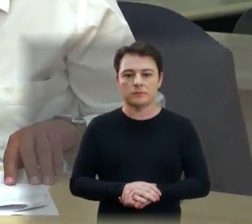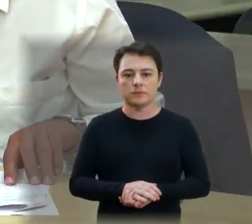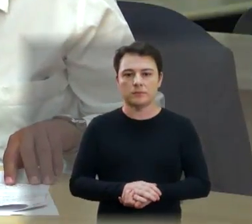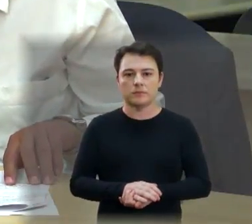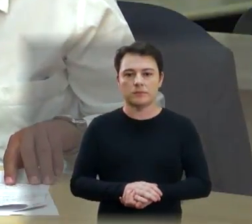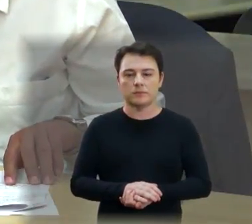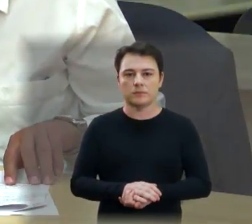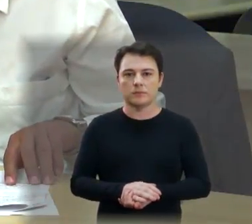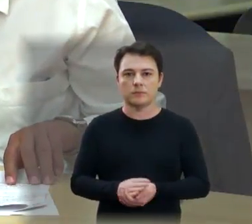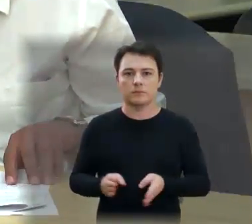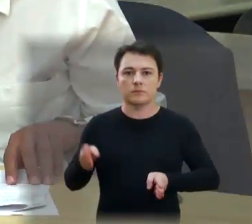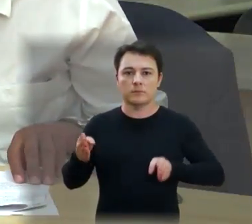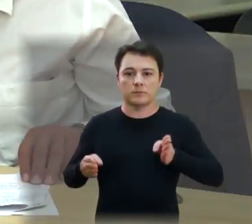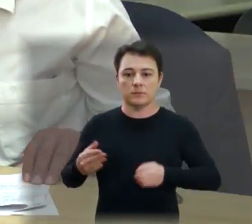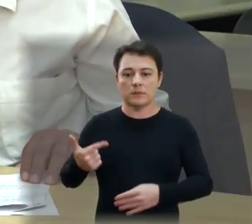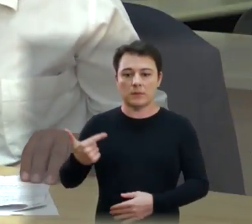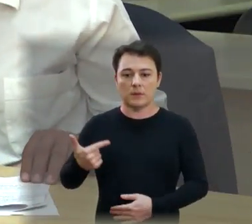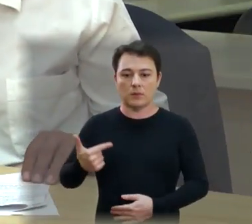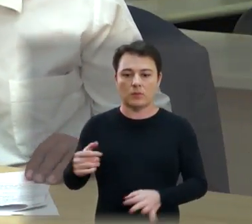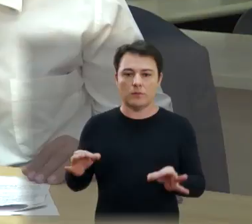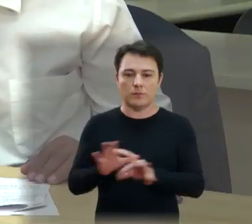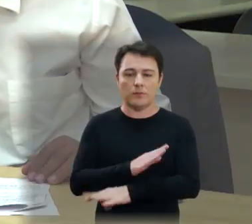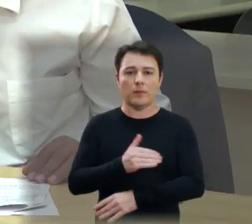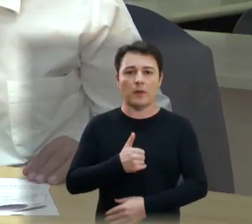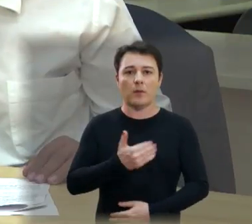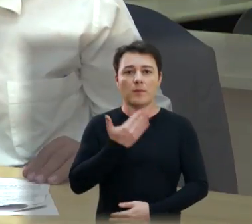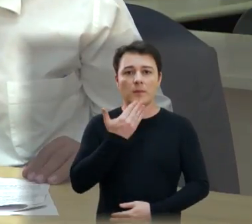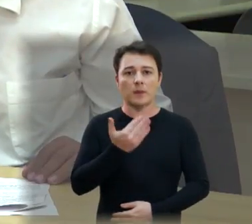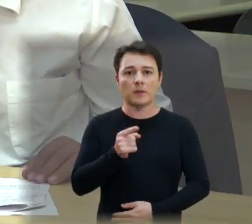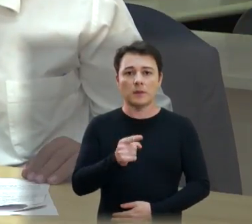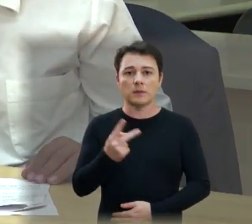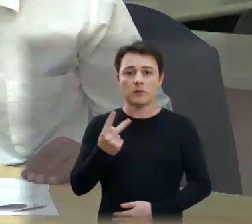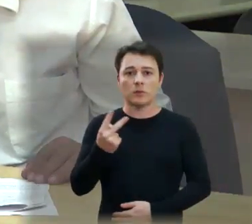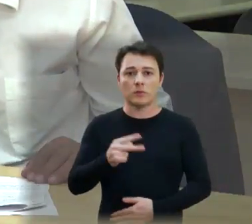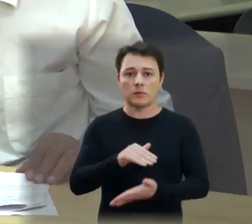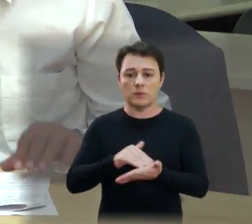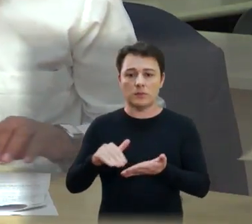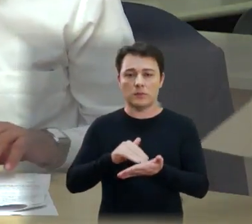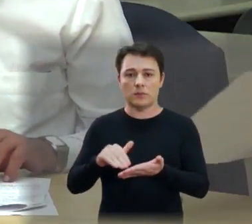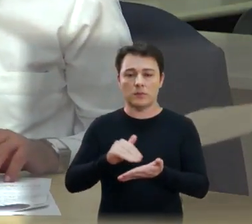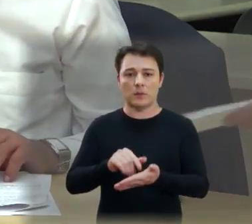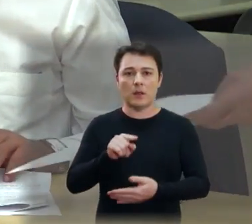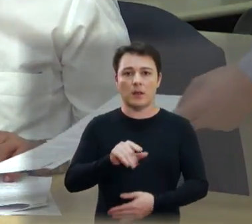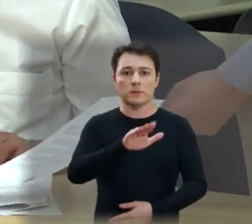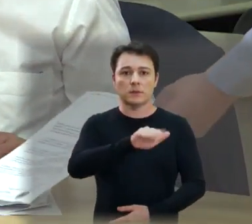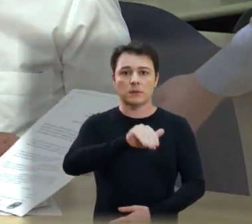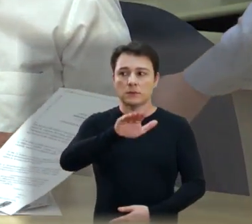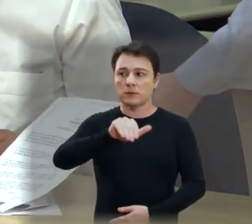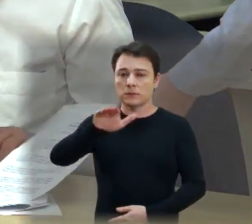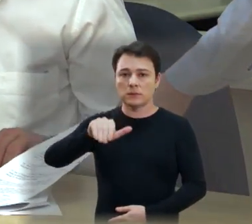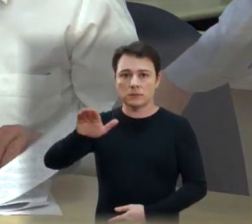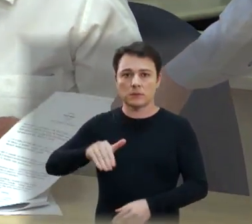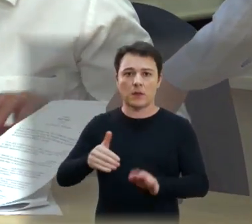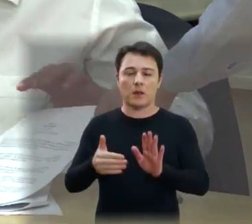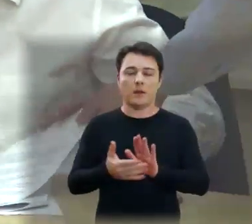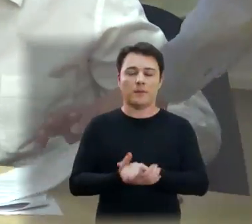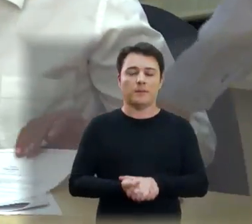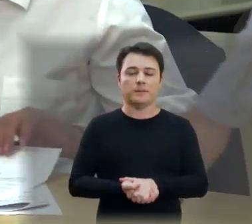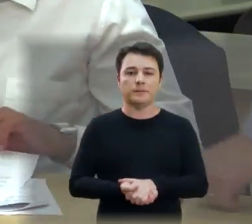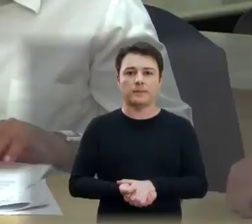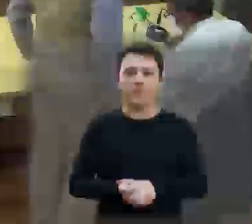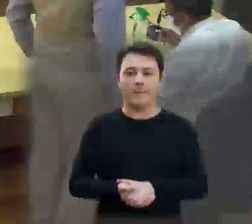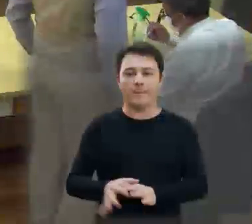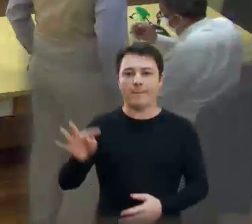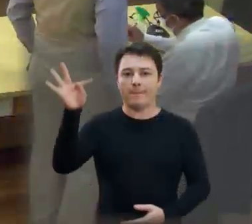o grande expediente. Solicito ao vereador segundo secretário que proceda a chamada regimental dos senhores